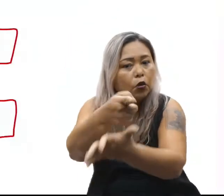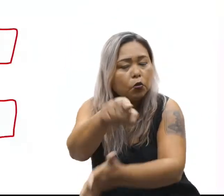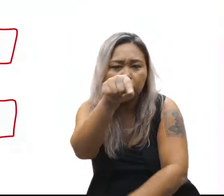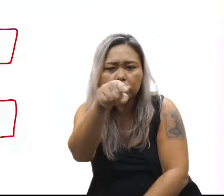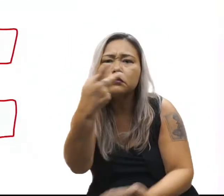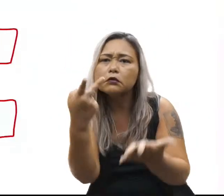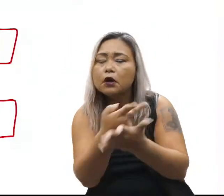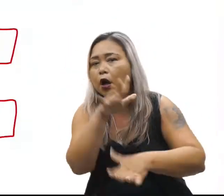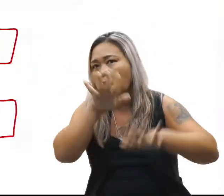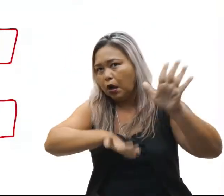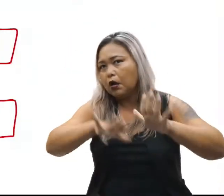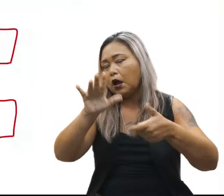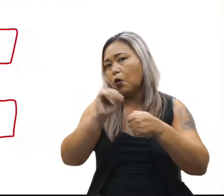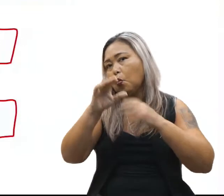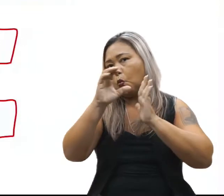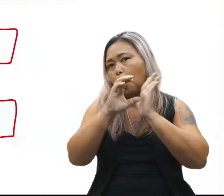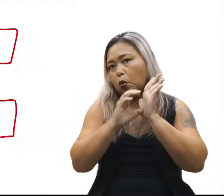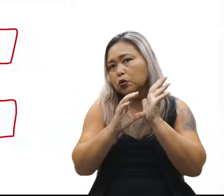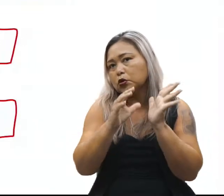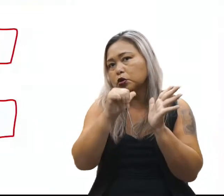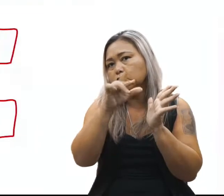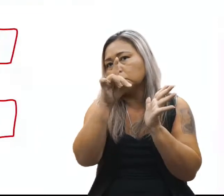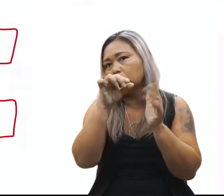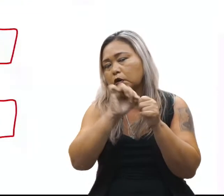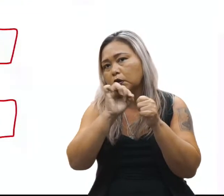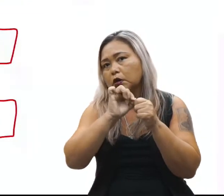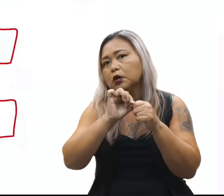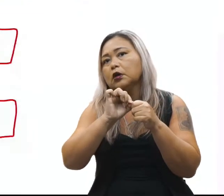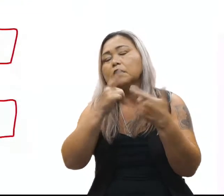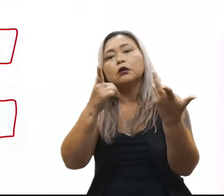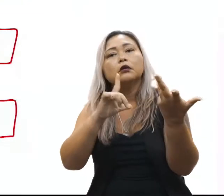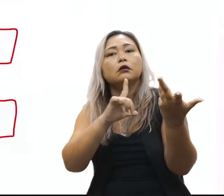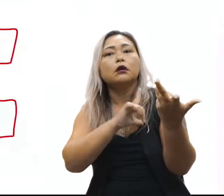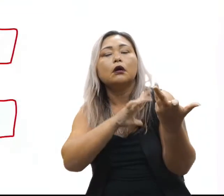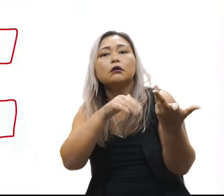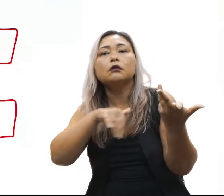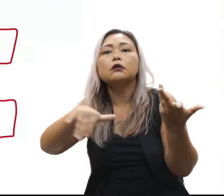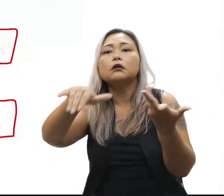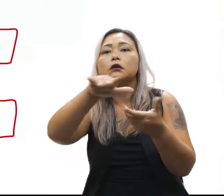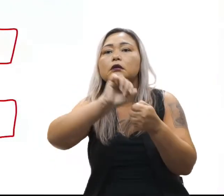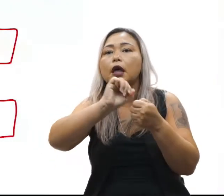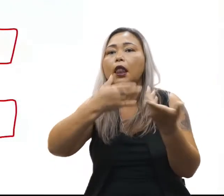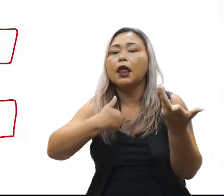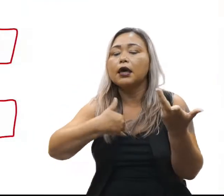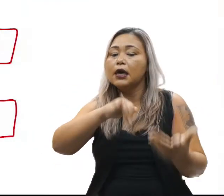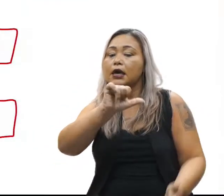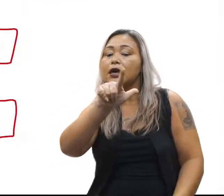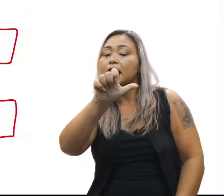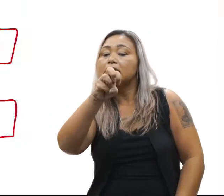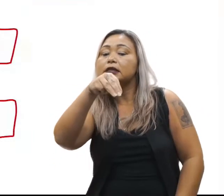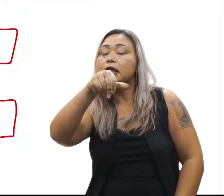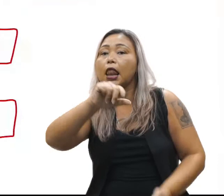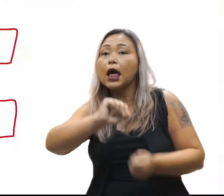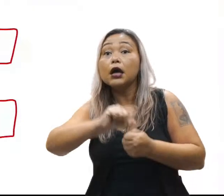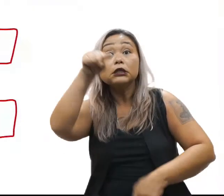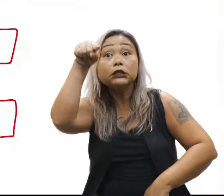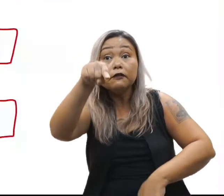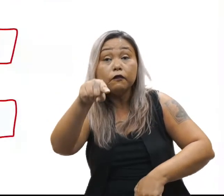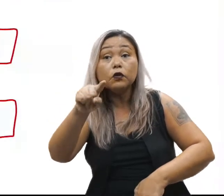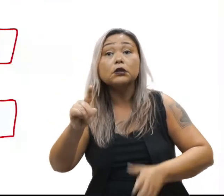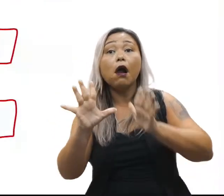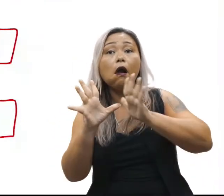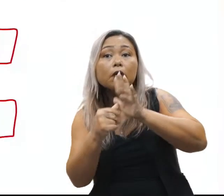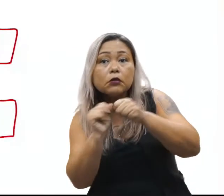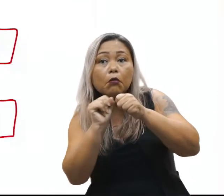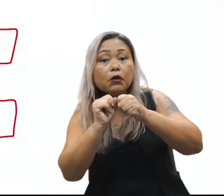alguns códigos da Sharia, né, no caso ali da lei islâmica, Se você roubou, você perde a mão e acabou. É